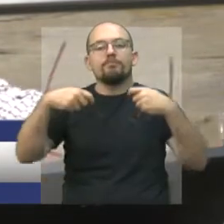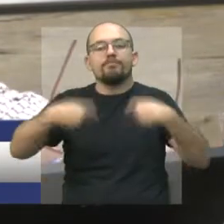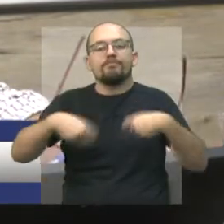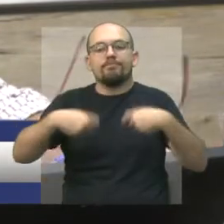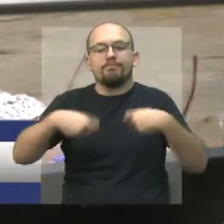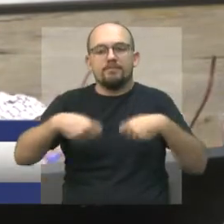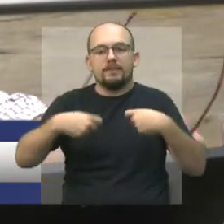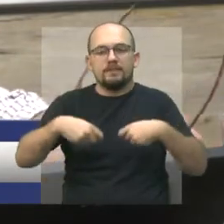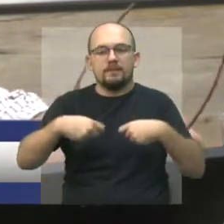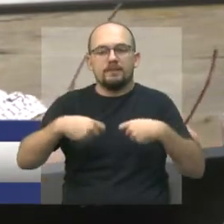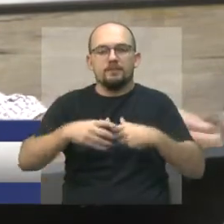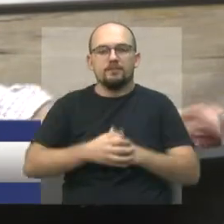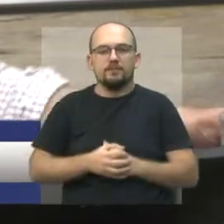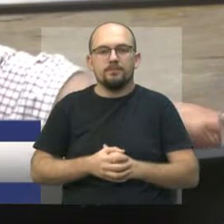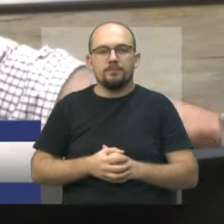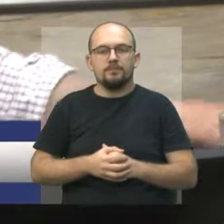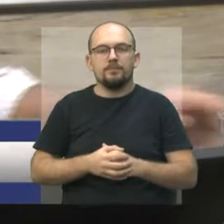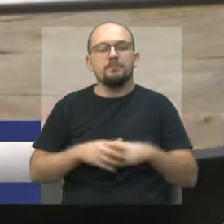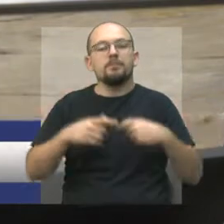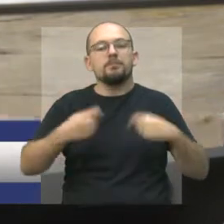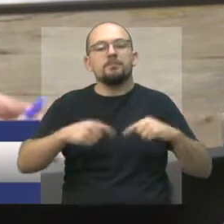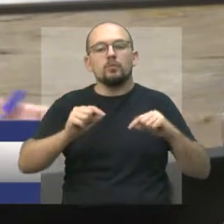município